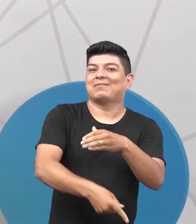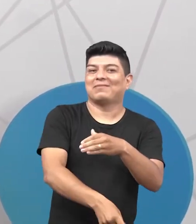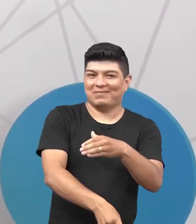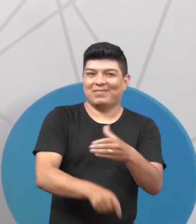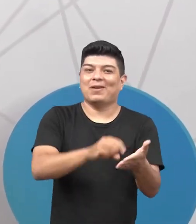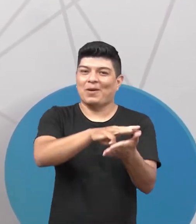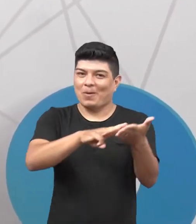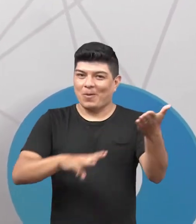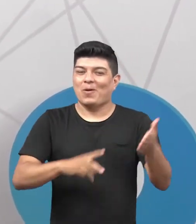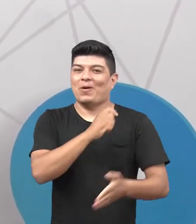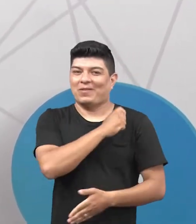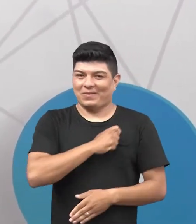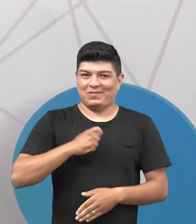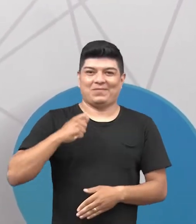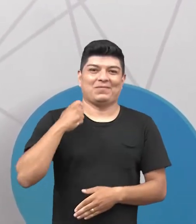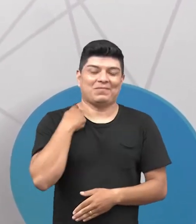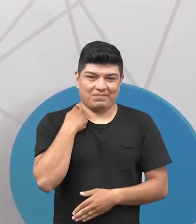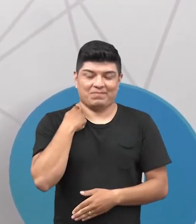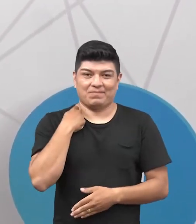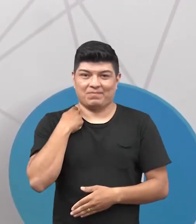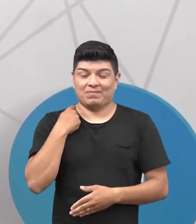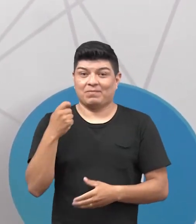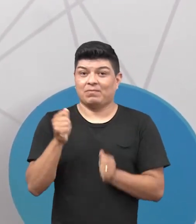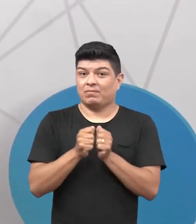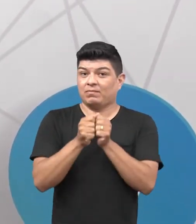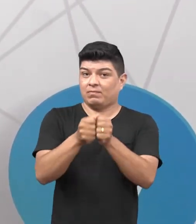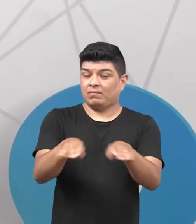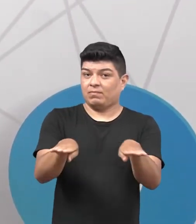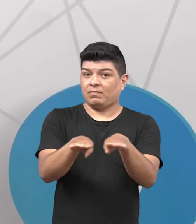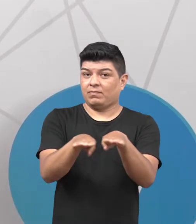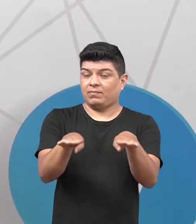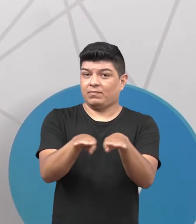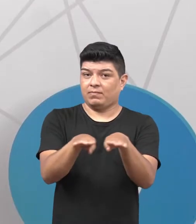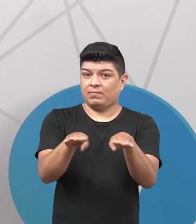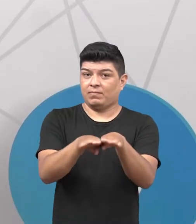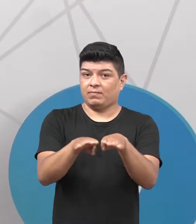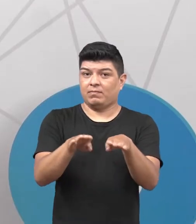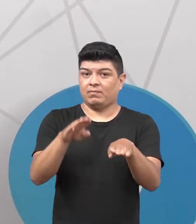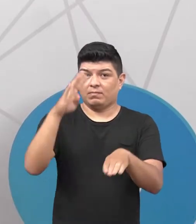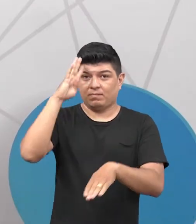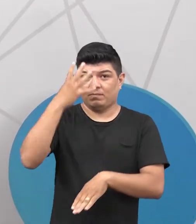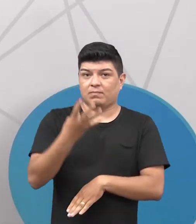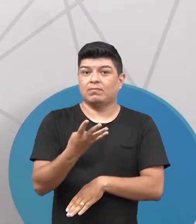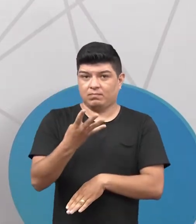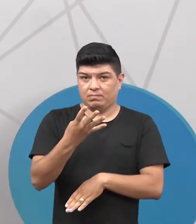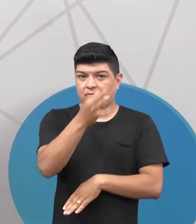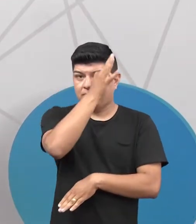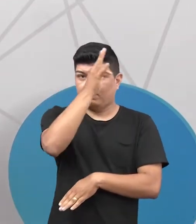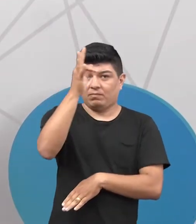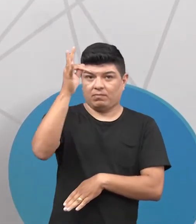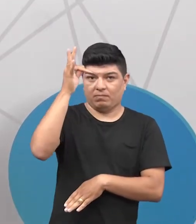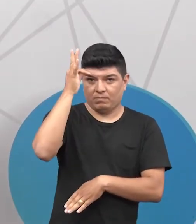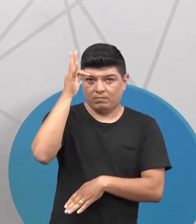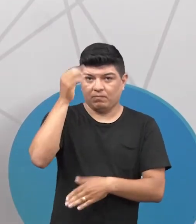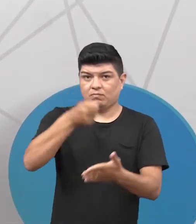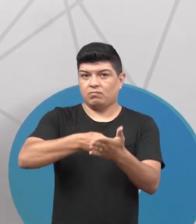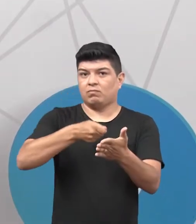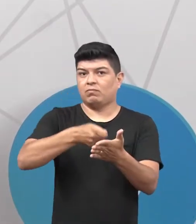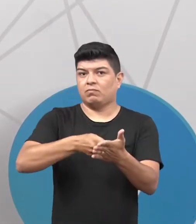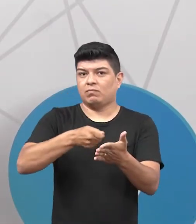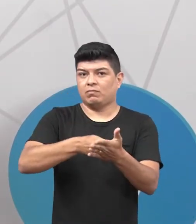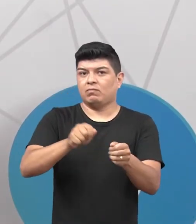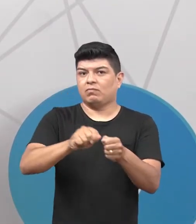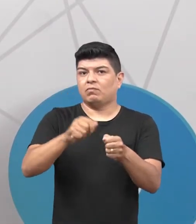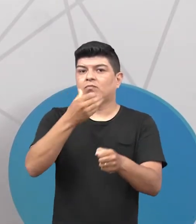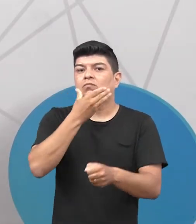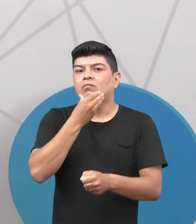o método socrático, colocando também dele a atitude filosófica, que é a provocação que ele faz